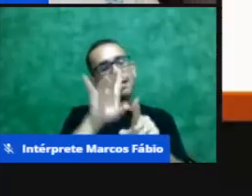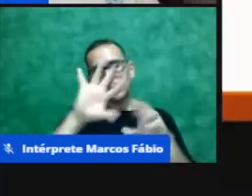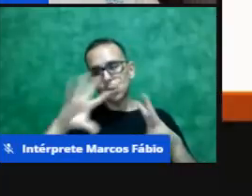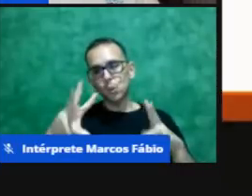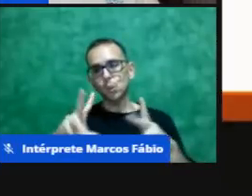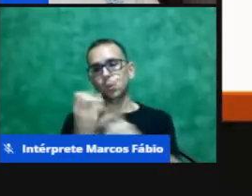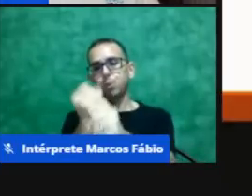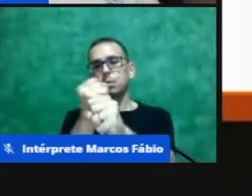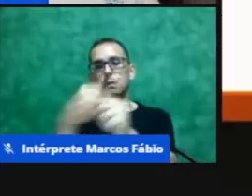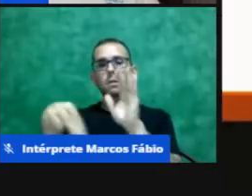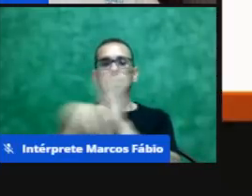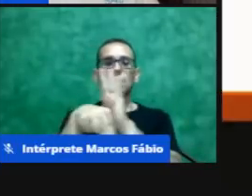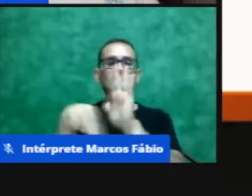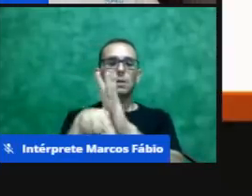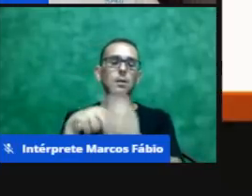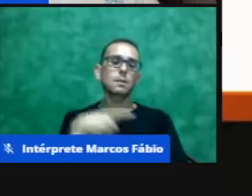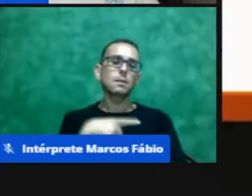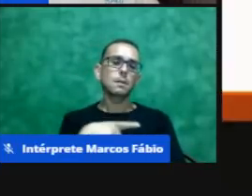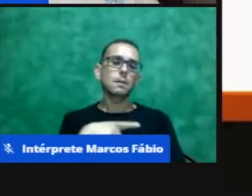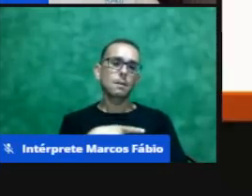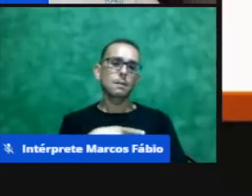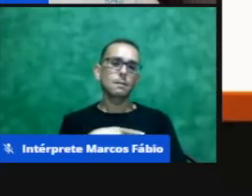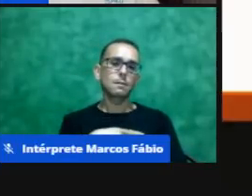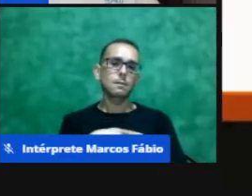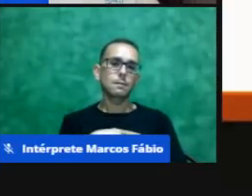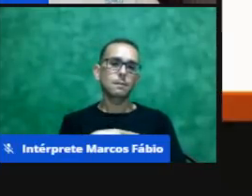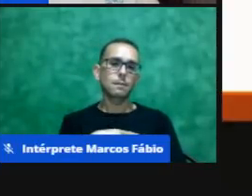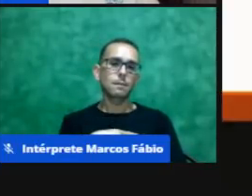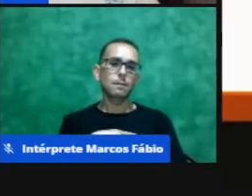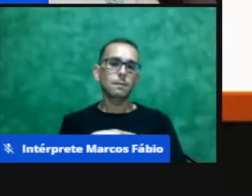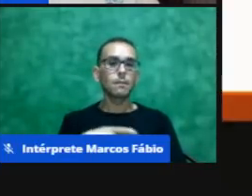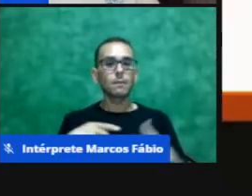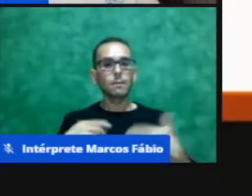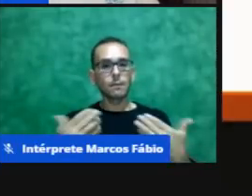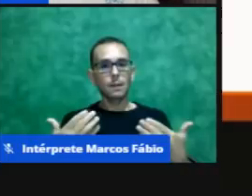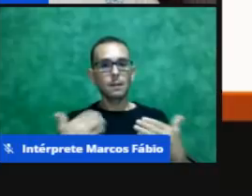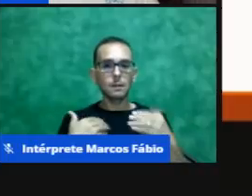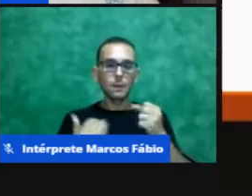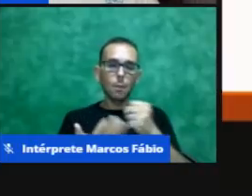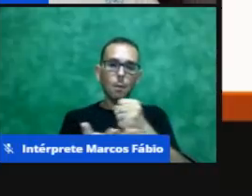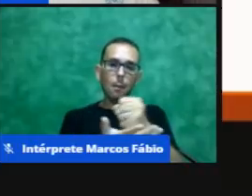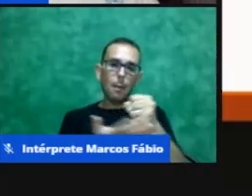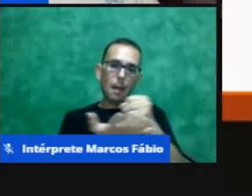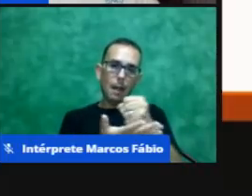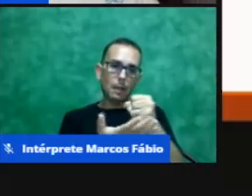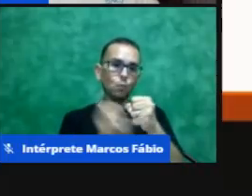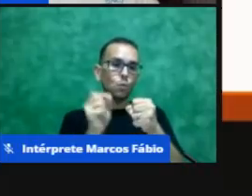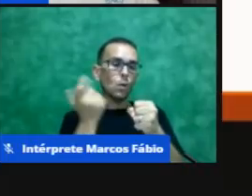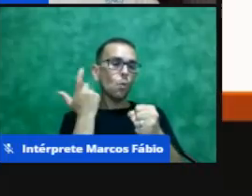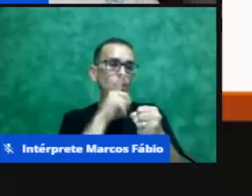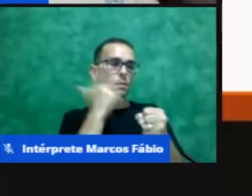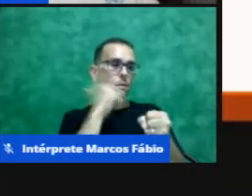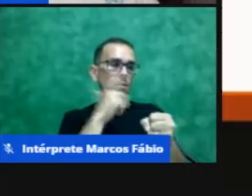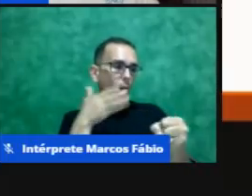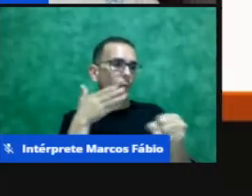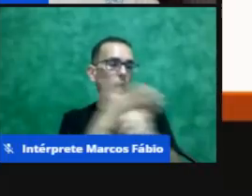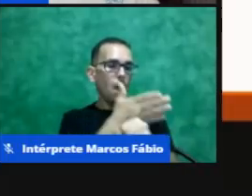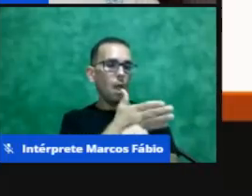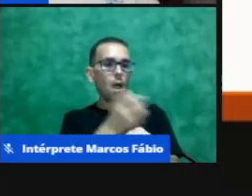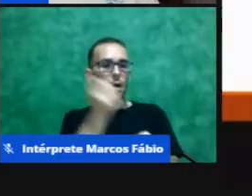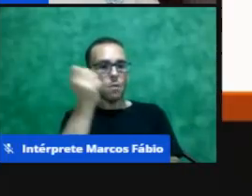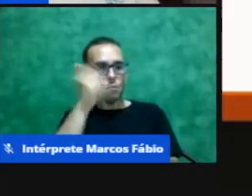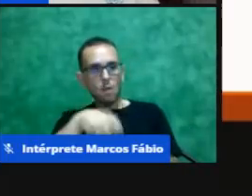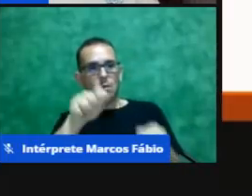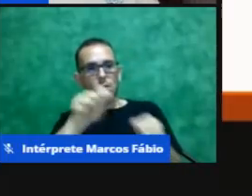pontuação. Vai gerar uma pontuação extra, né? Então, a gente tem uma base, aqueles que conseguem participar, que têm acesso, eles vão ter